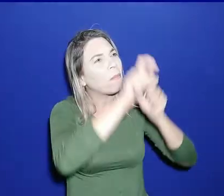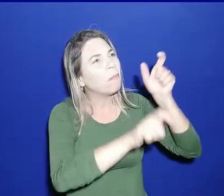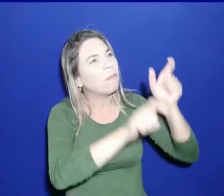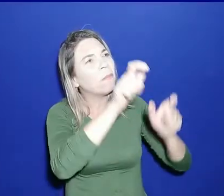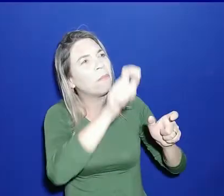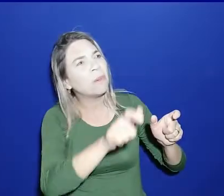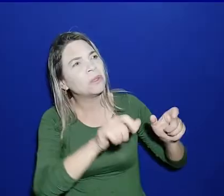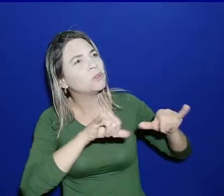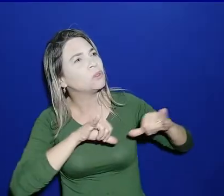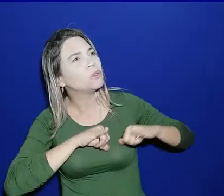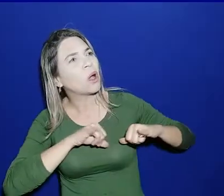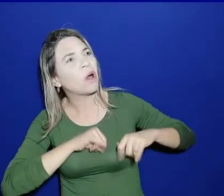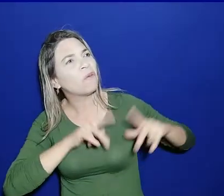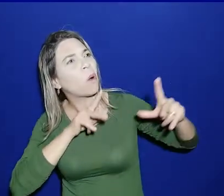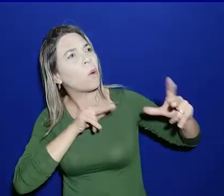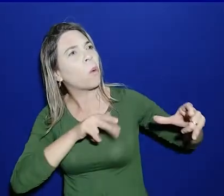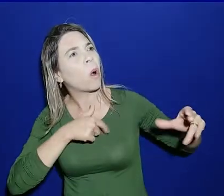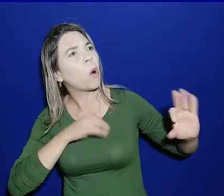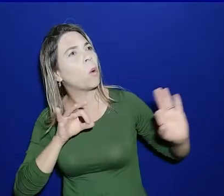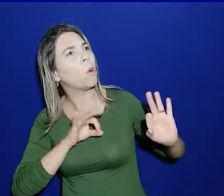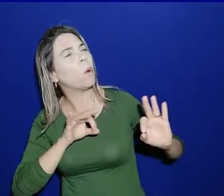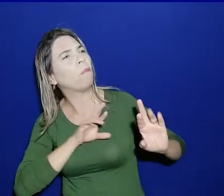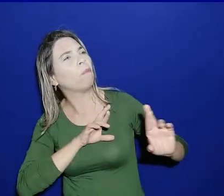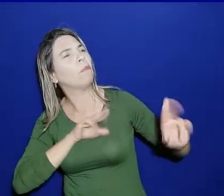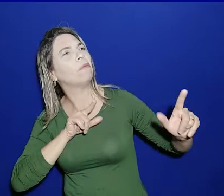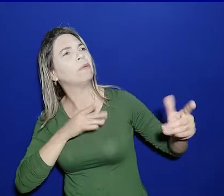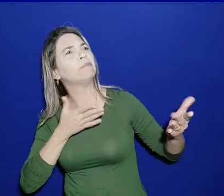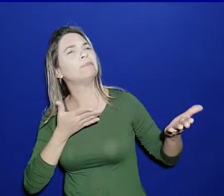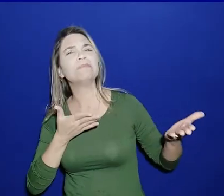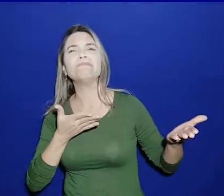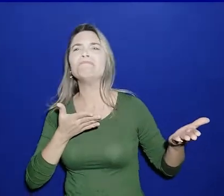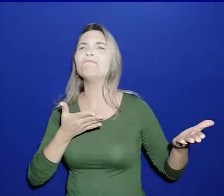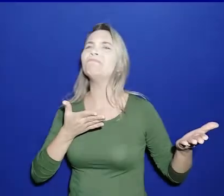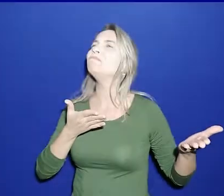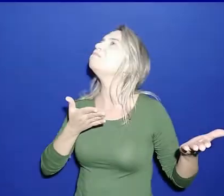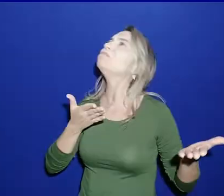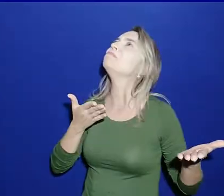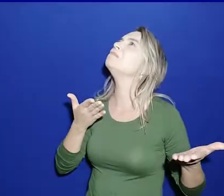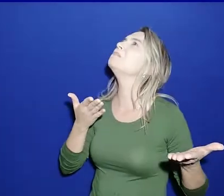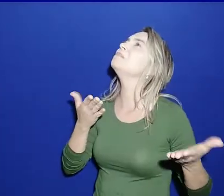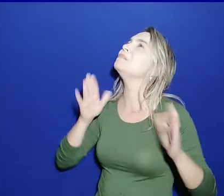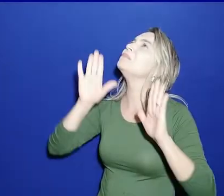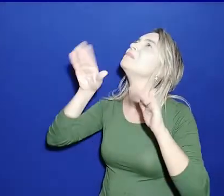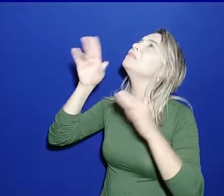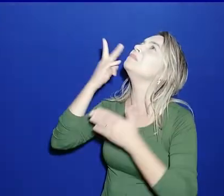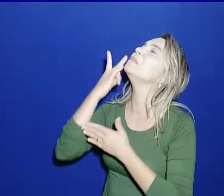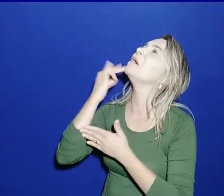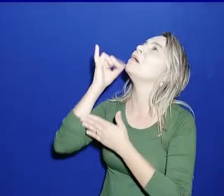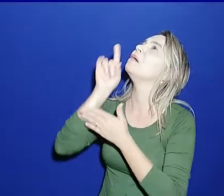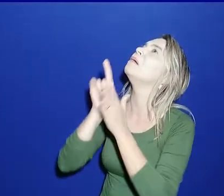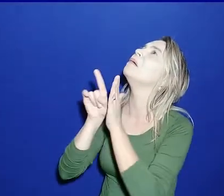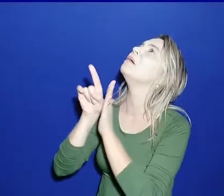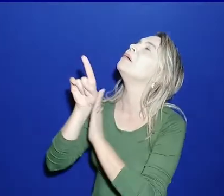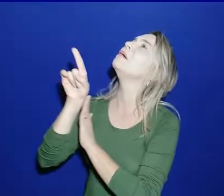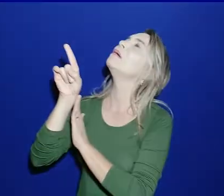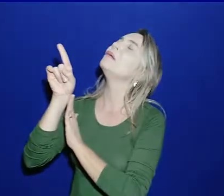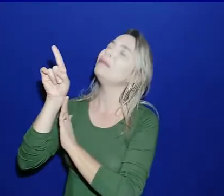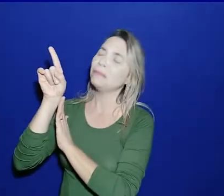não sofre como eu. Me pergunto então, ó